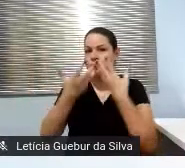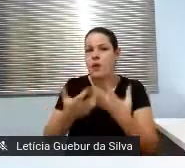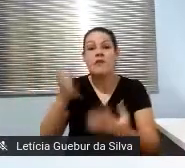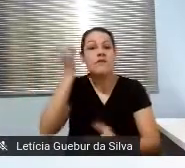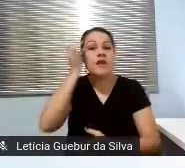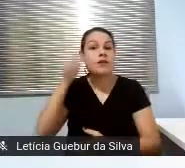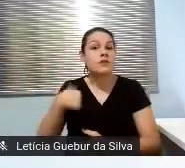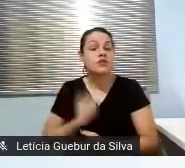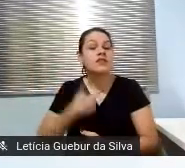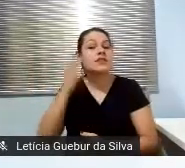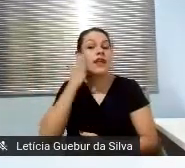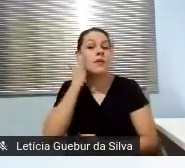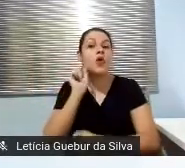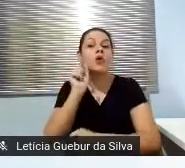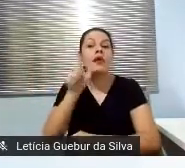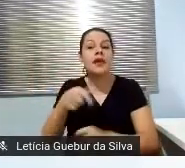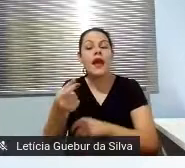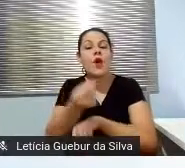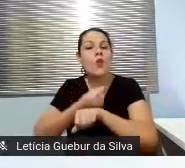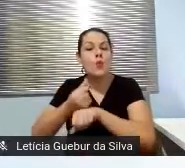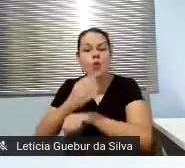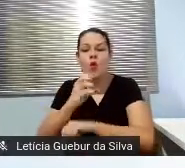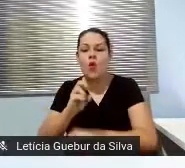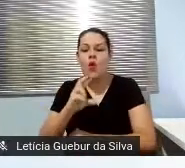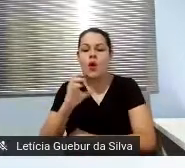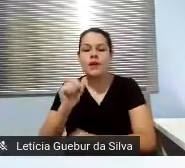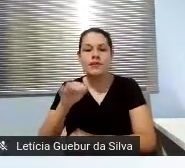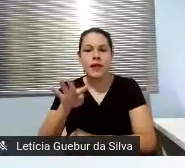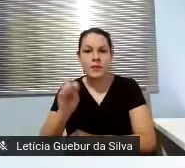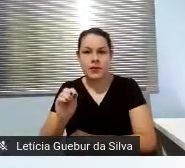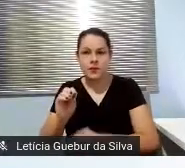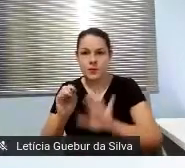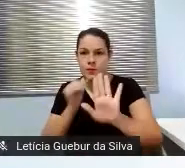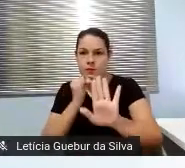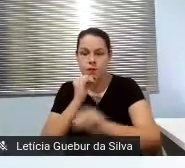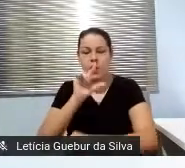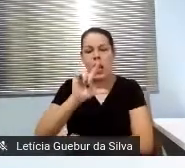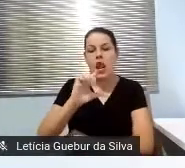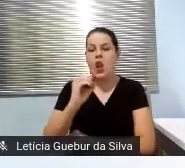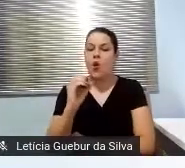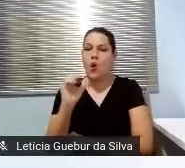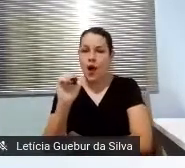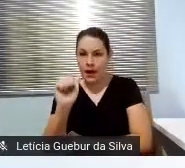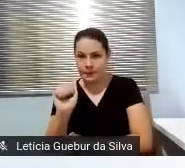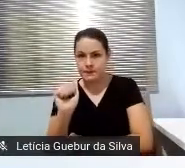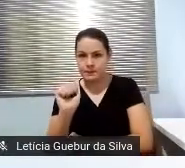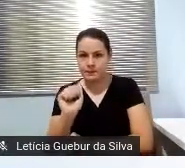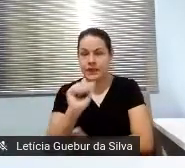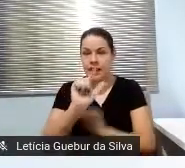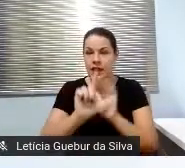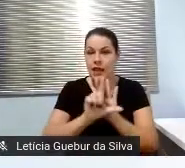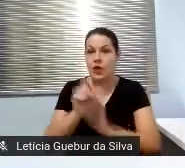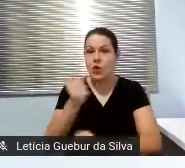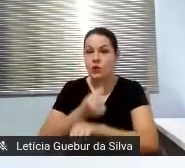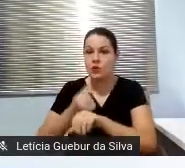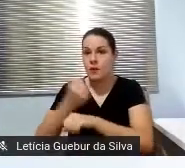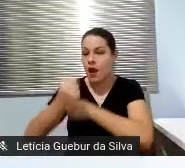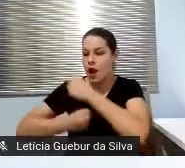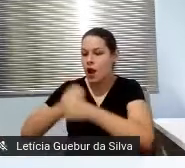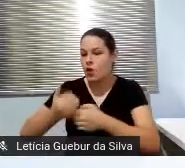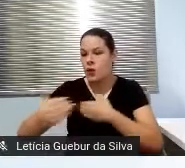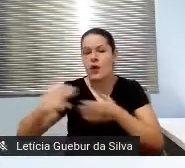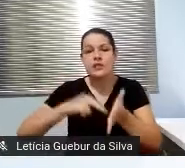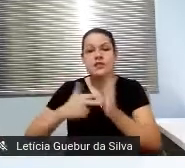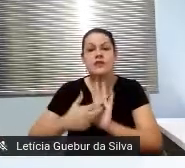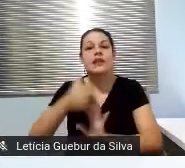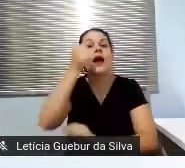orçamento. Então, é como se a LOA fosse a mãe com um